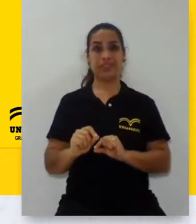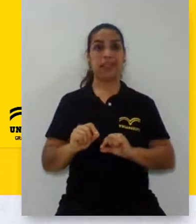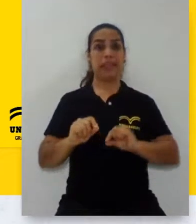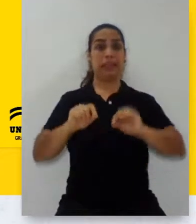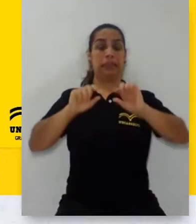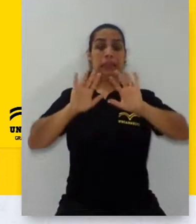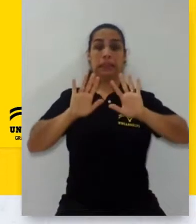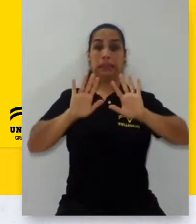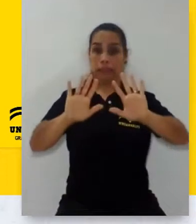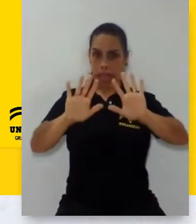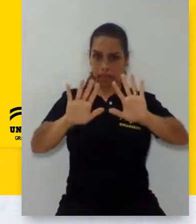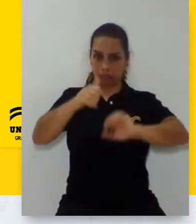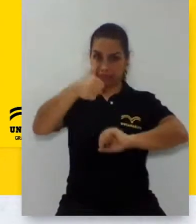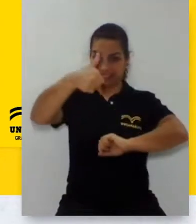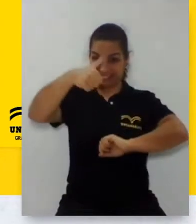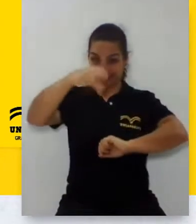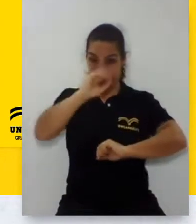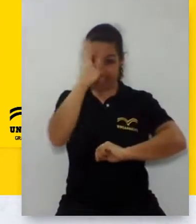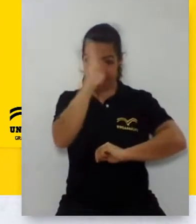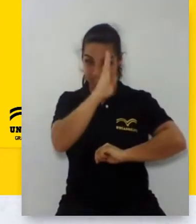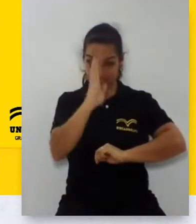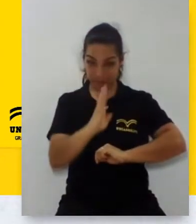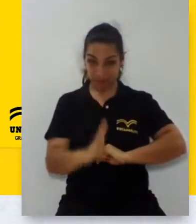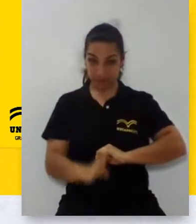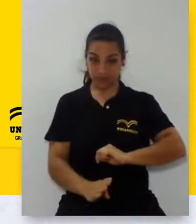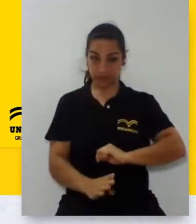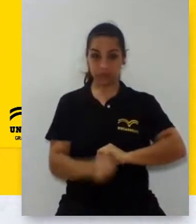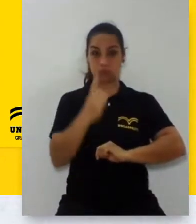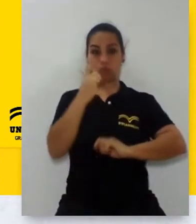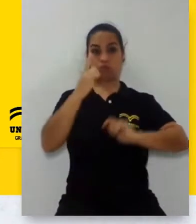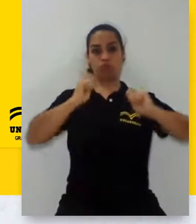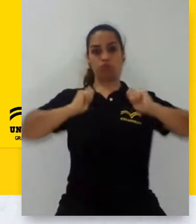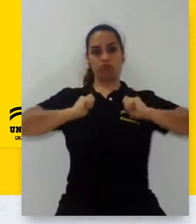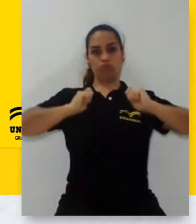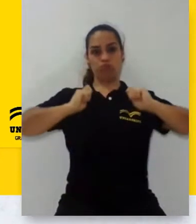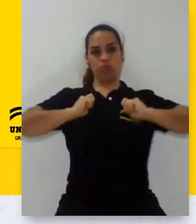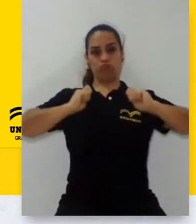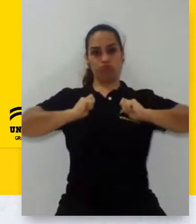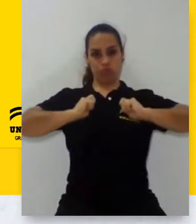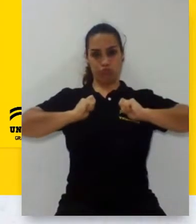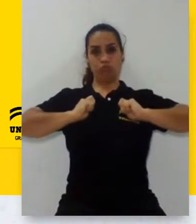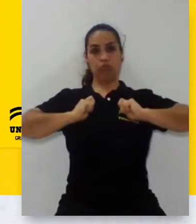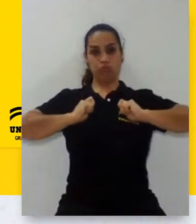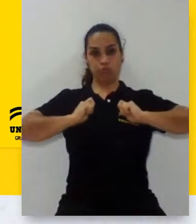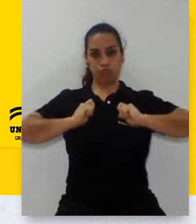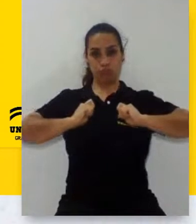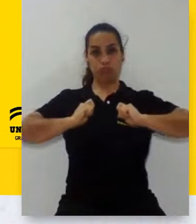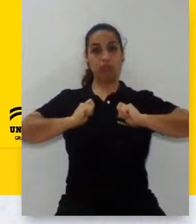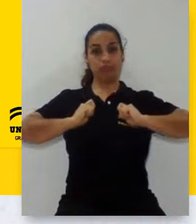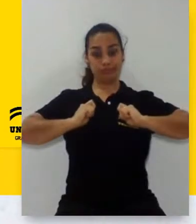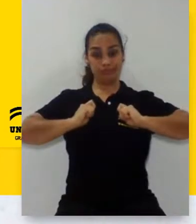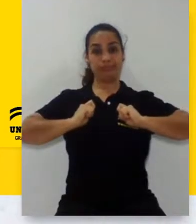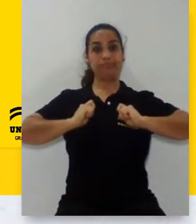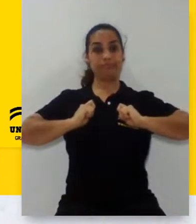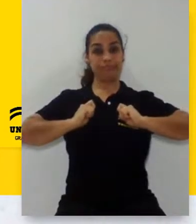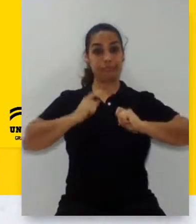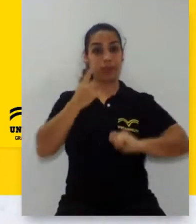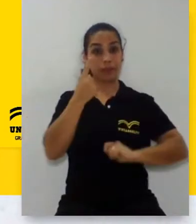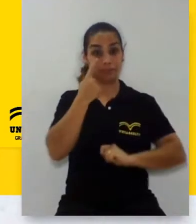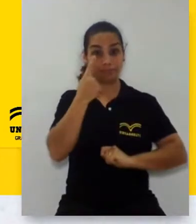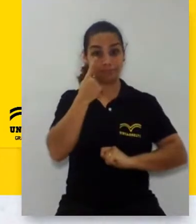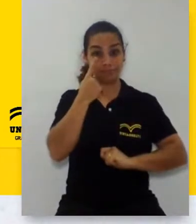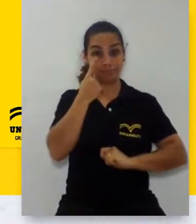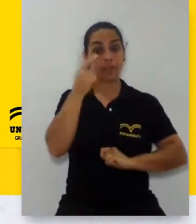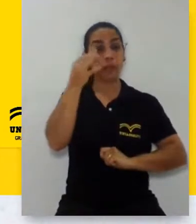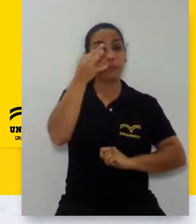Observem, infelizmente, para as nossas mulheres que estão nos acompanhando, observe que as mulheres já estão no vermelho. Os homens ainda não